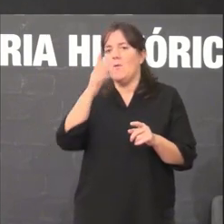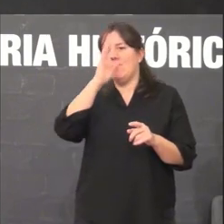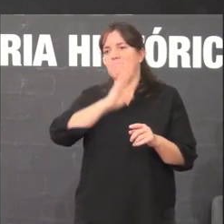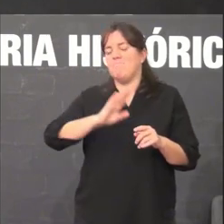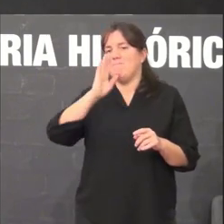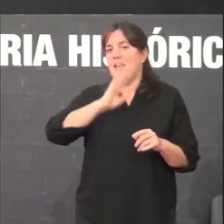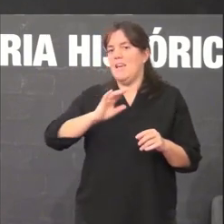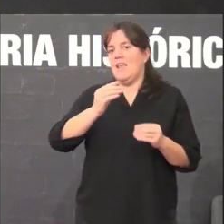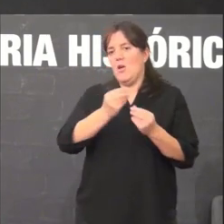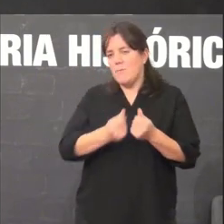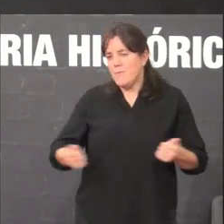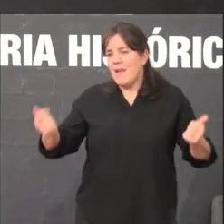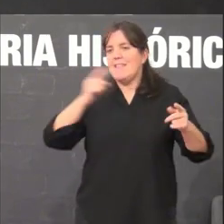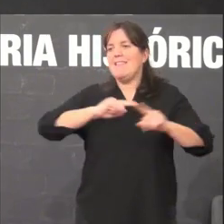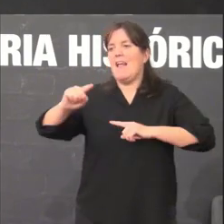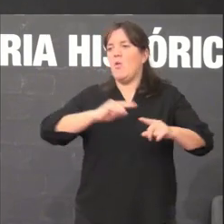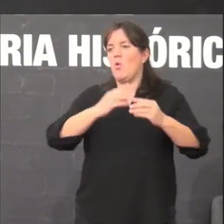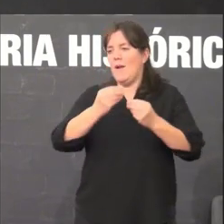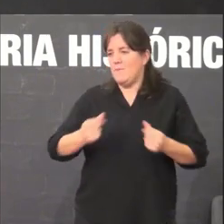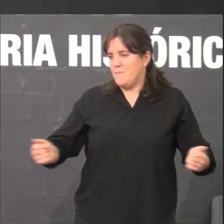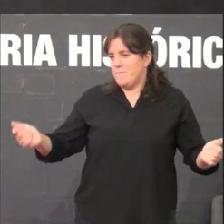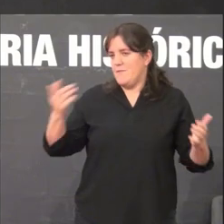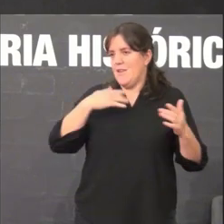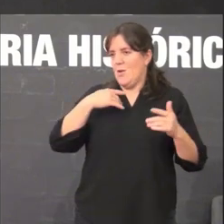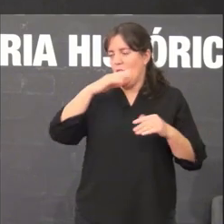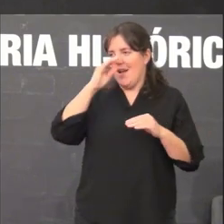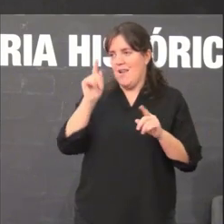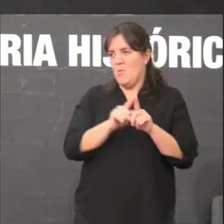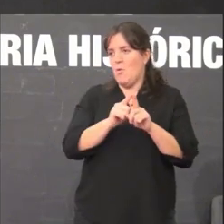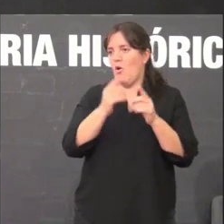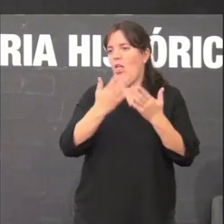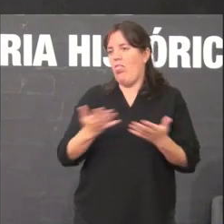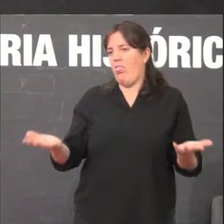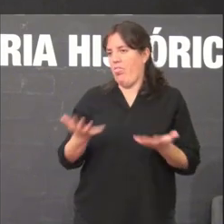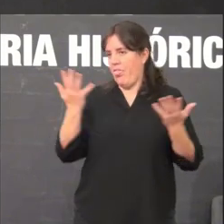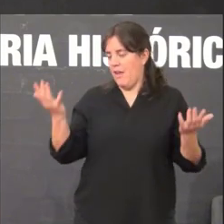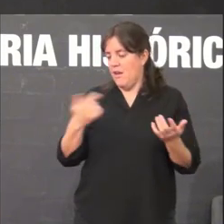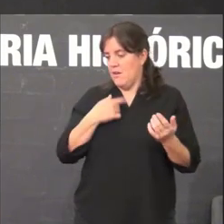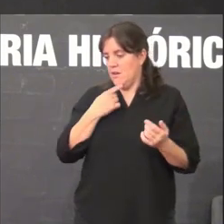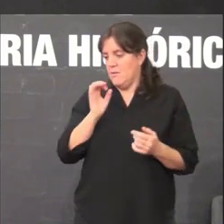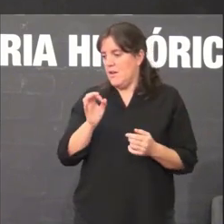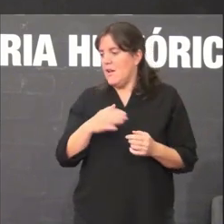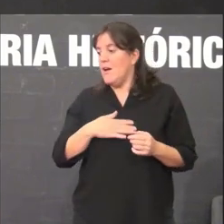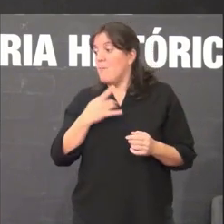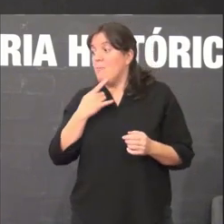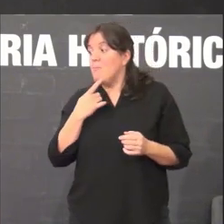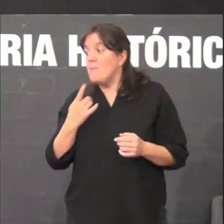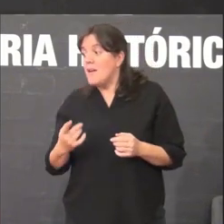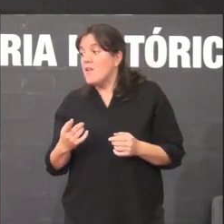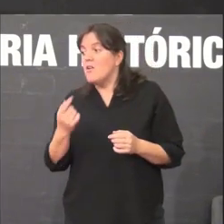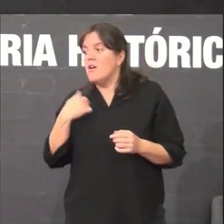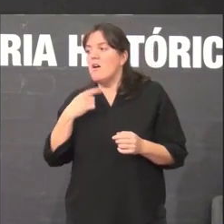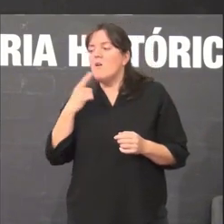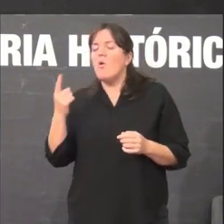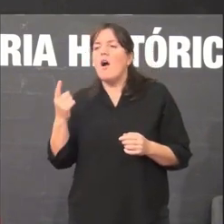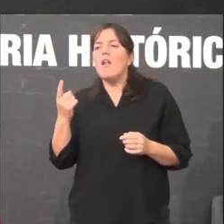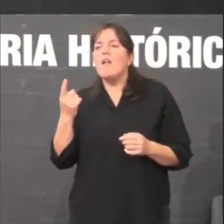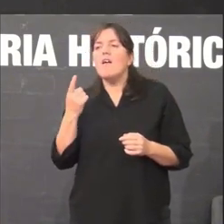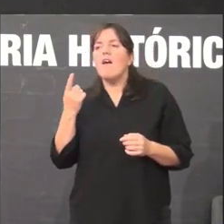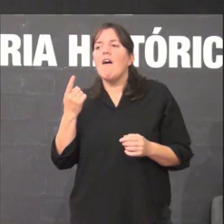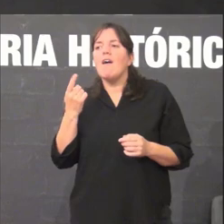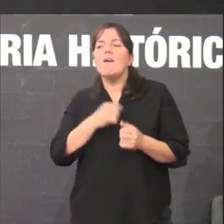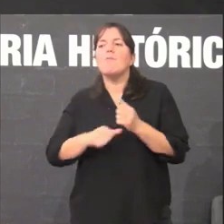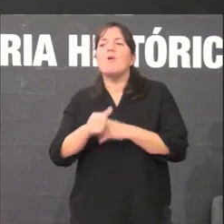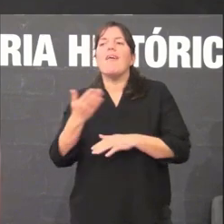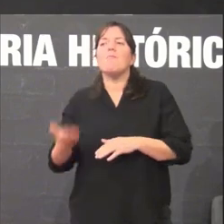ditadura. Essa tentativa de branqueamento que foi a ditadura vai ser levada a cabo enfatizando o quê? Enfatizando primeiro